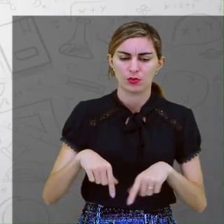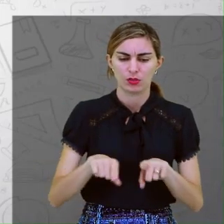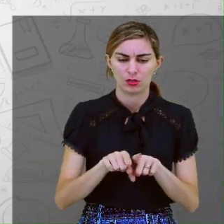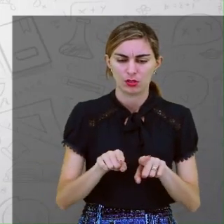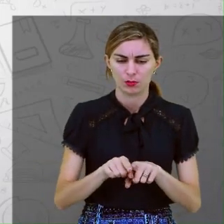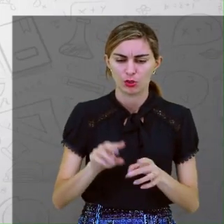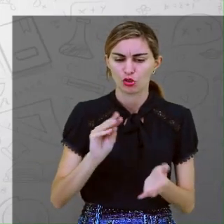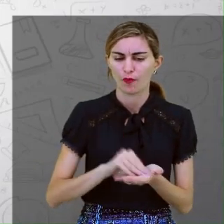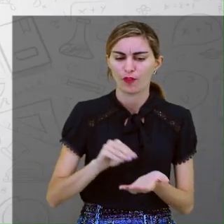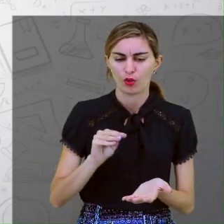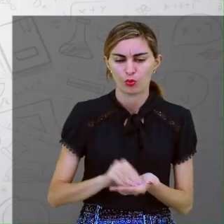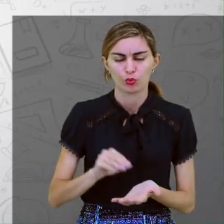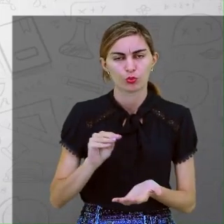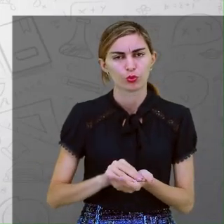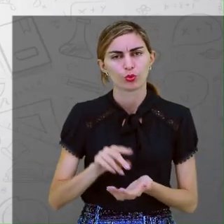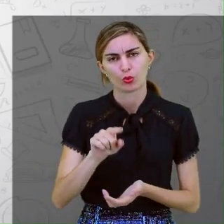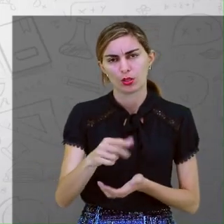Aqui só